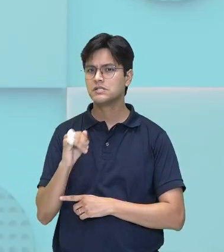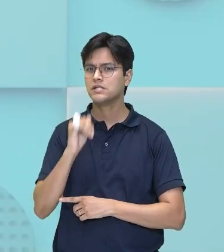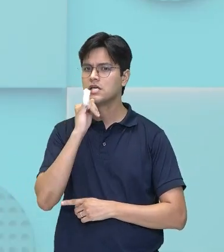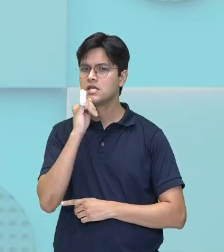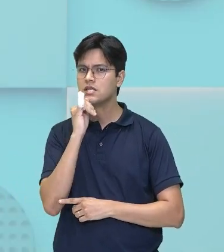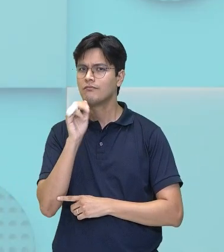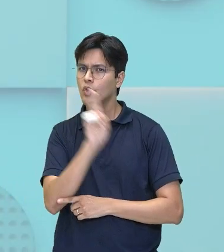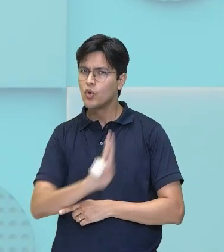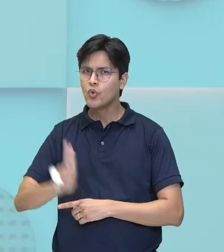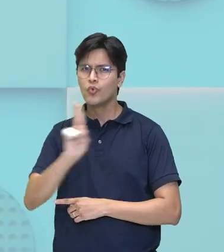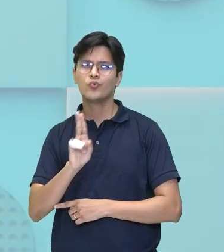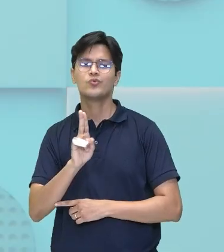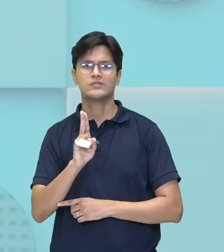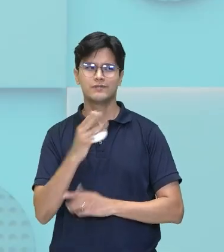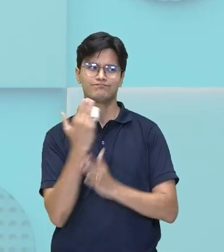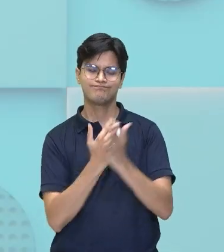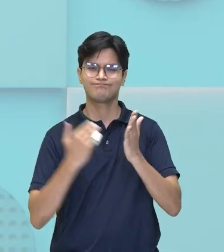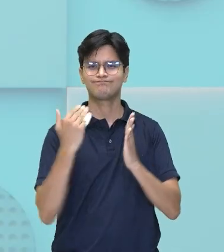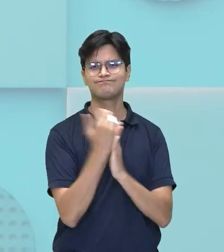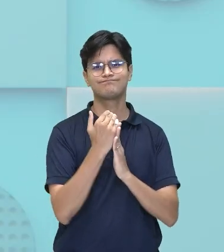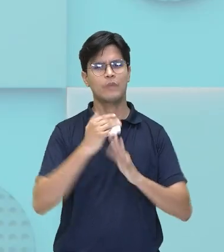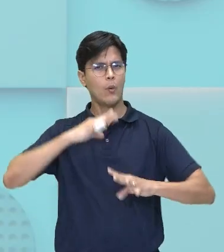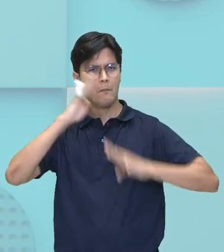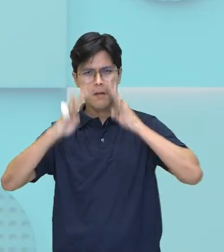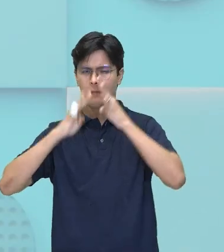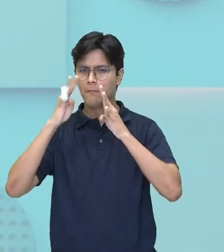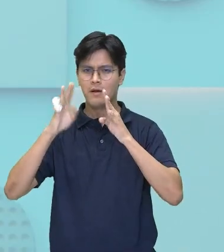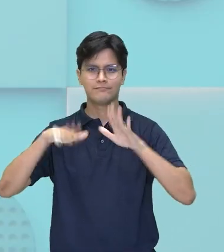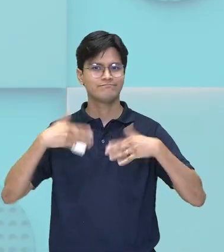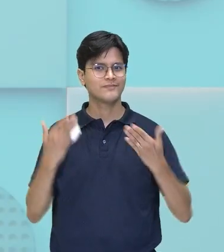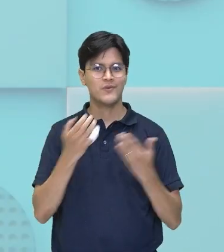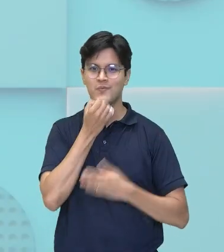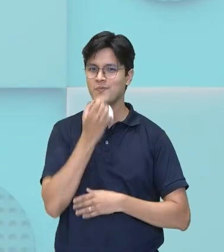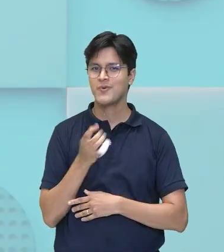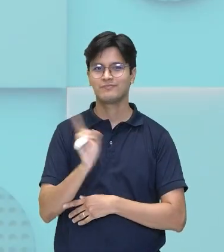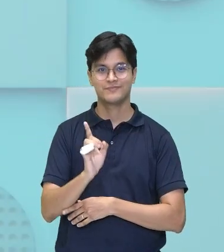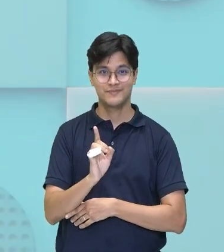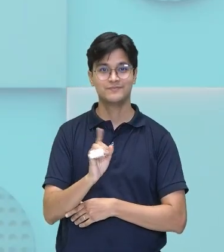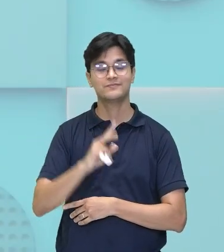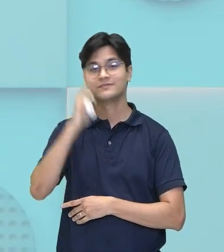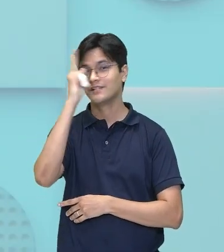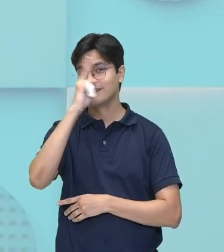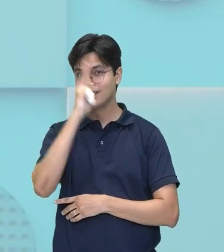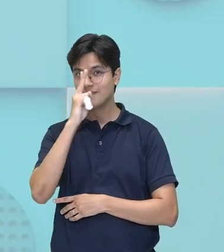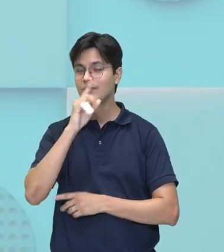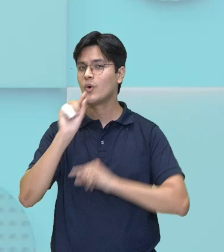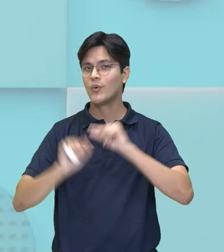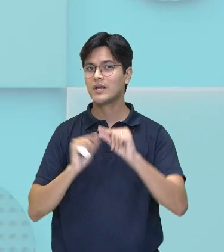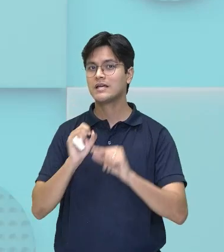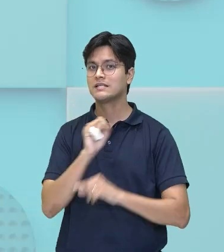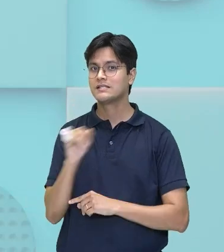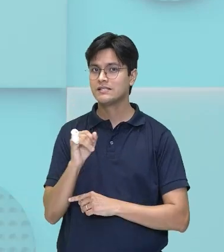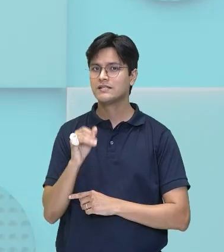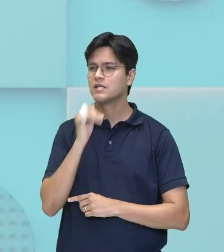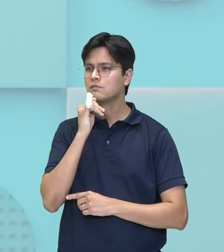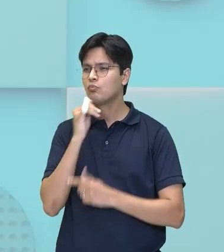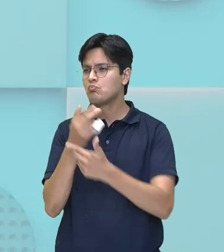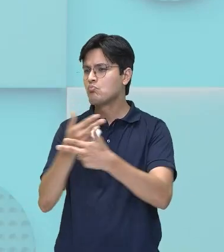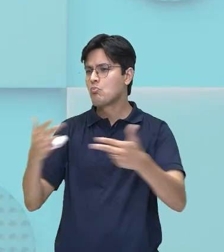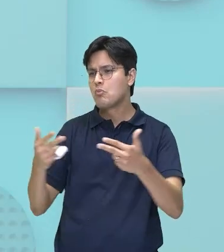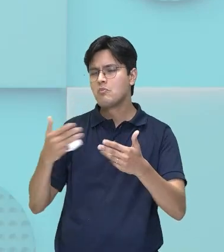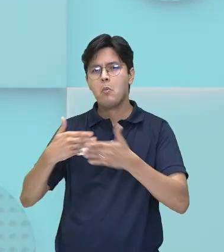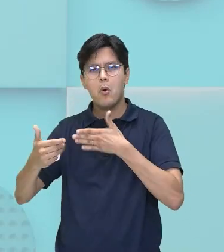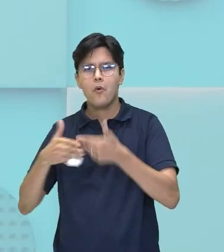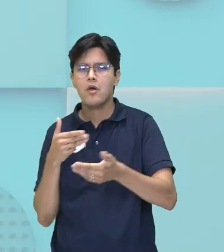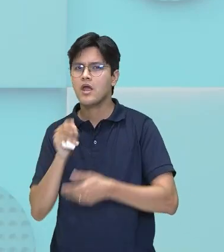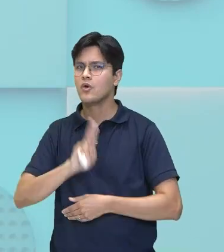em excesso, aí já não é mais legal, né? Lembre-se que tudo em excesso faz mal. Independente, isso aqui faz bem